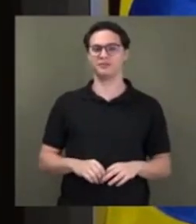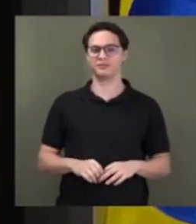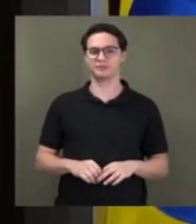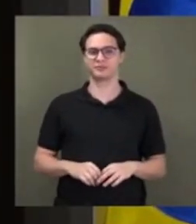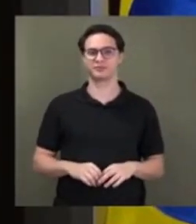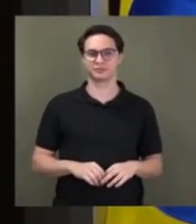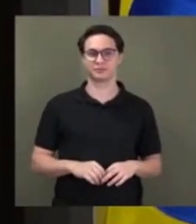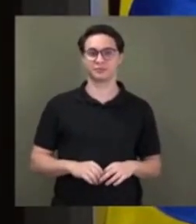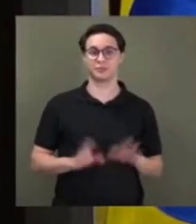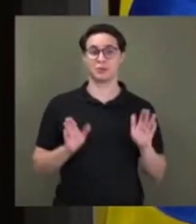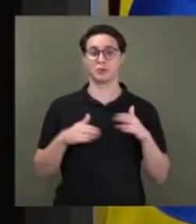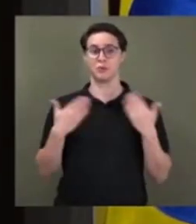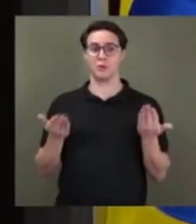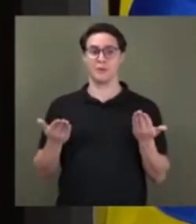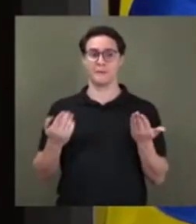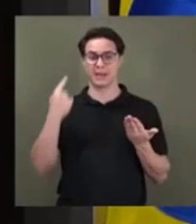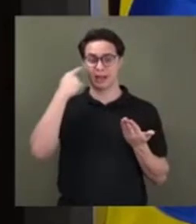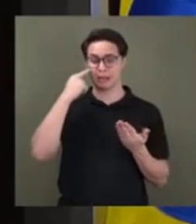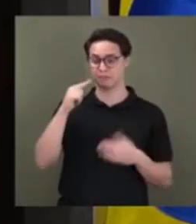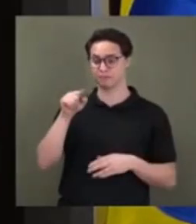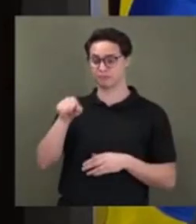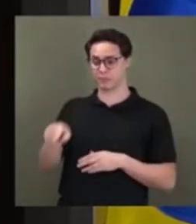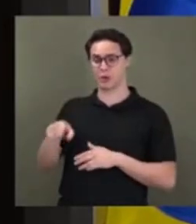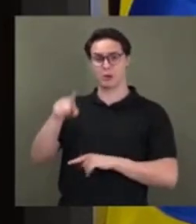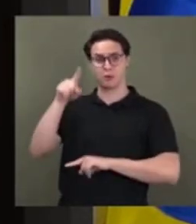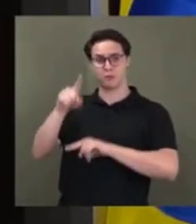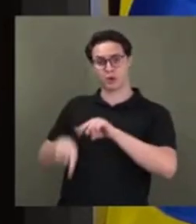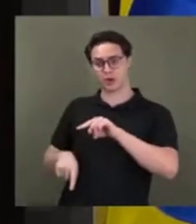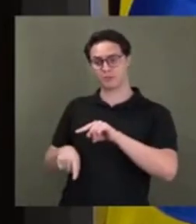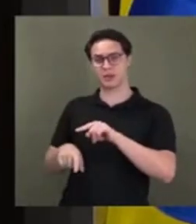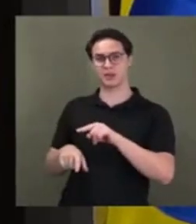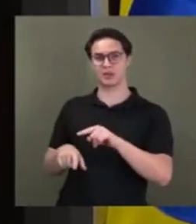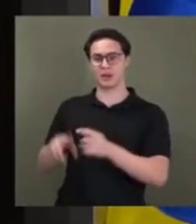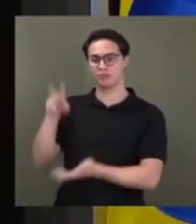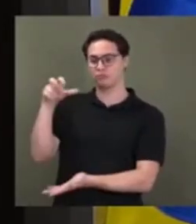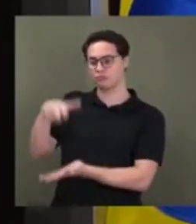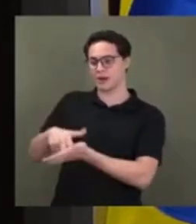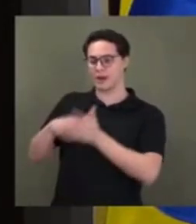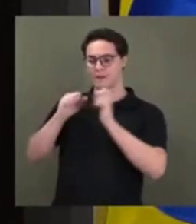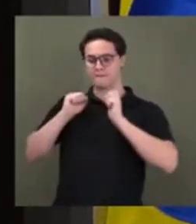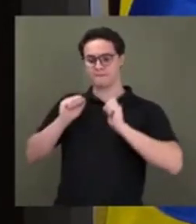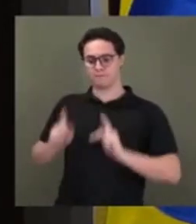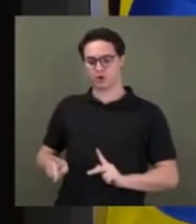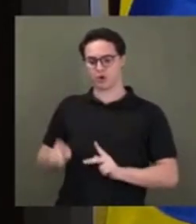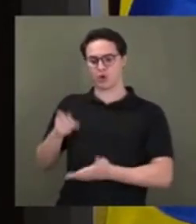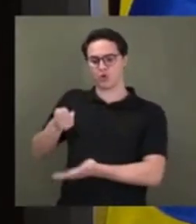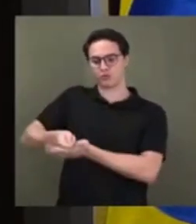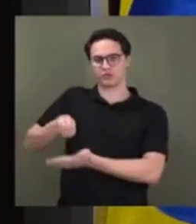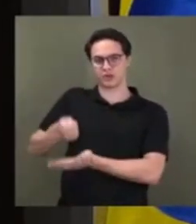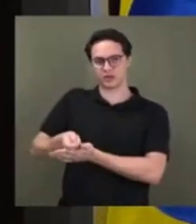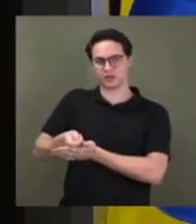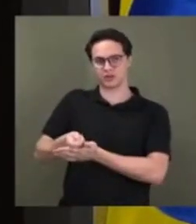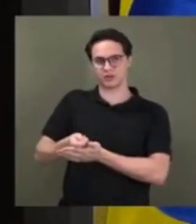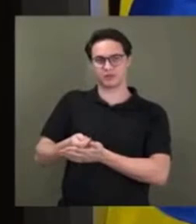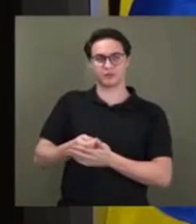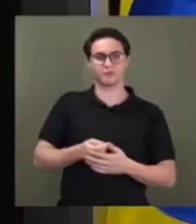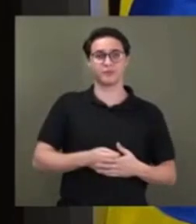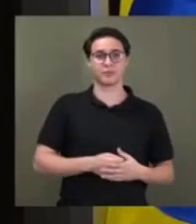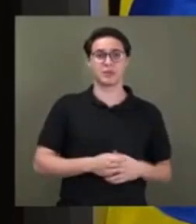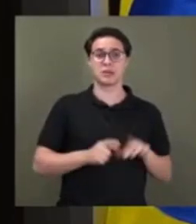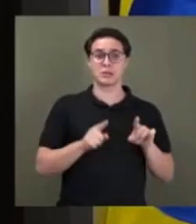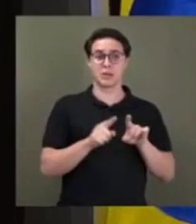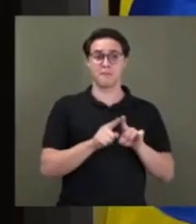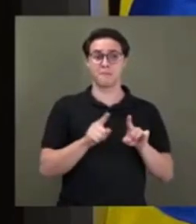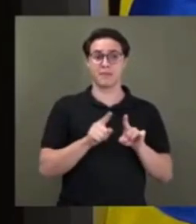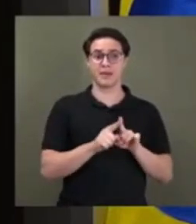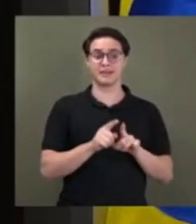de um lado, é proibida a sanção de aposentadoria compulsória, e de outro, que no caso